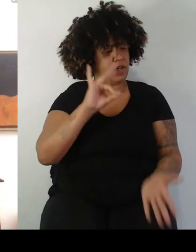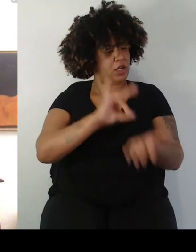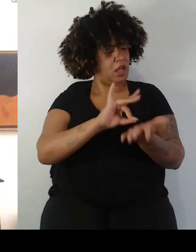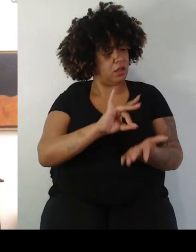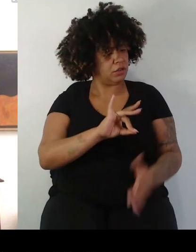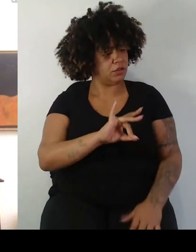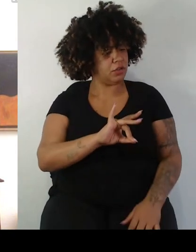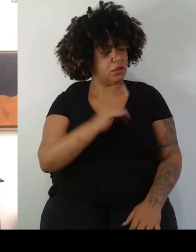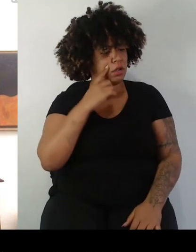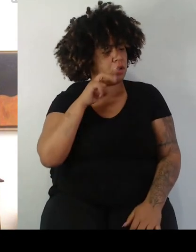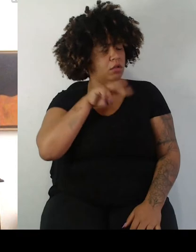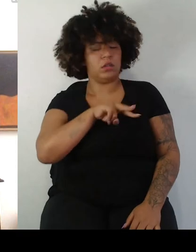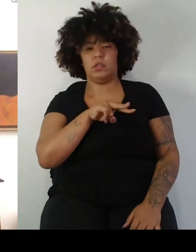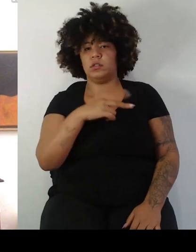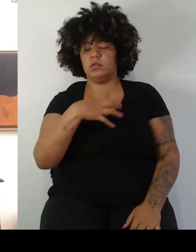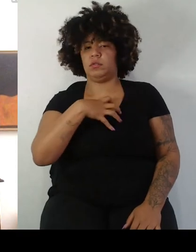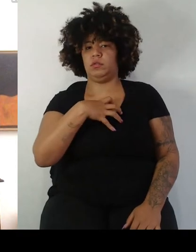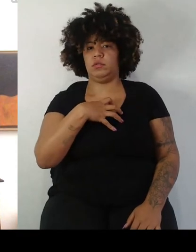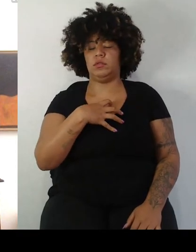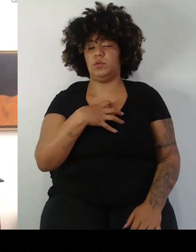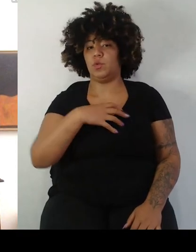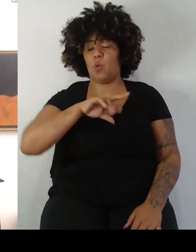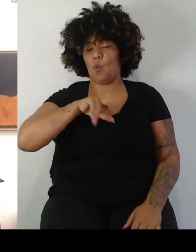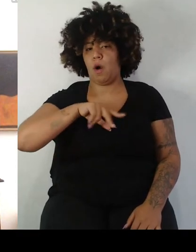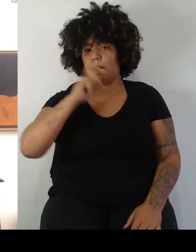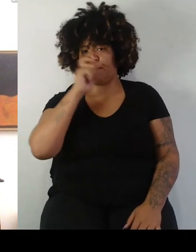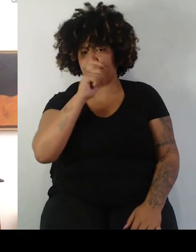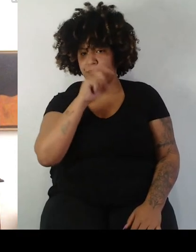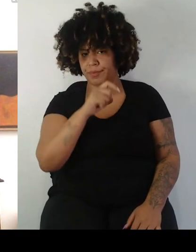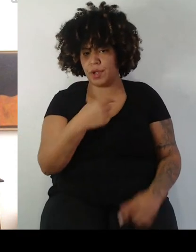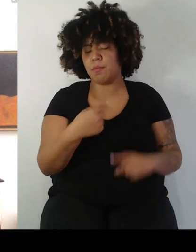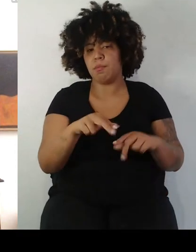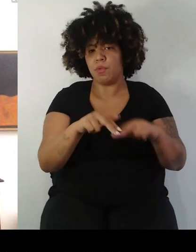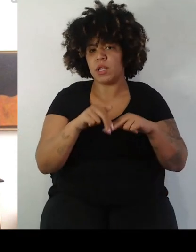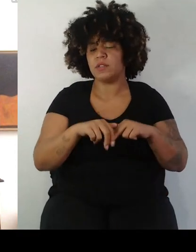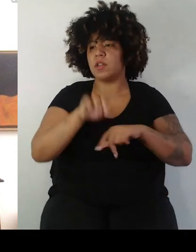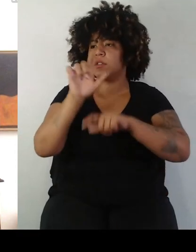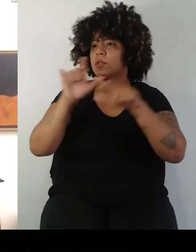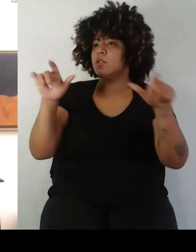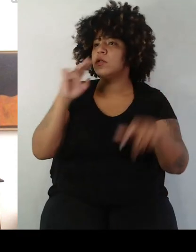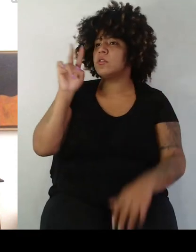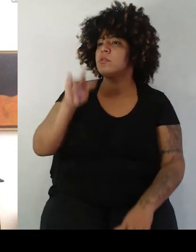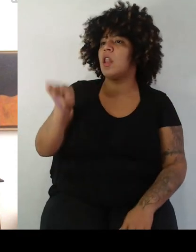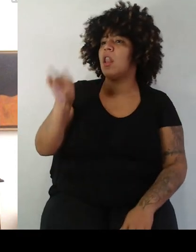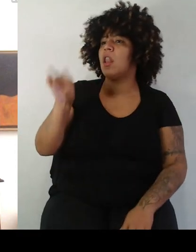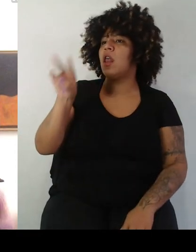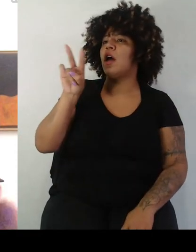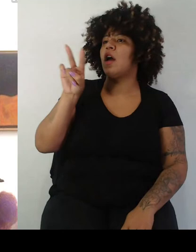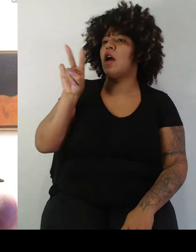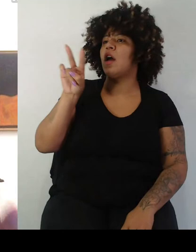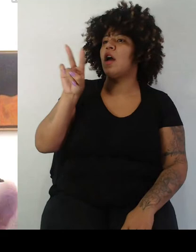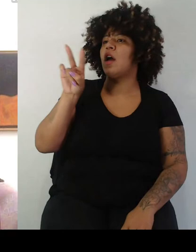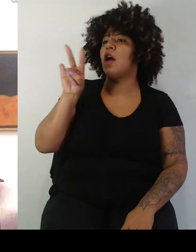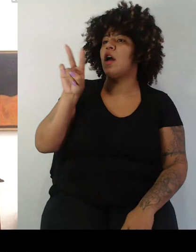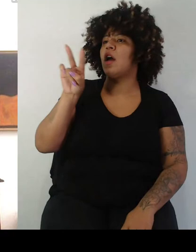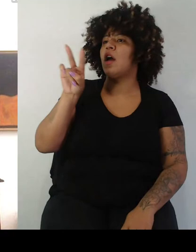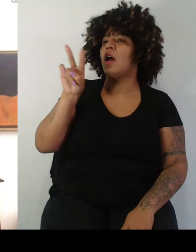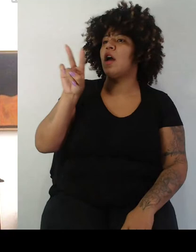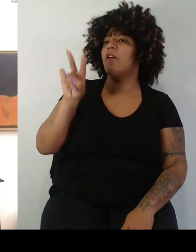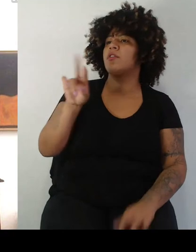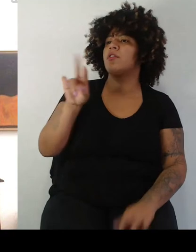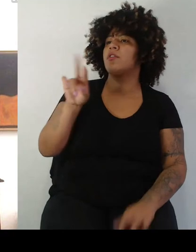Era por isso ele queria olhar para os humanos sobre essa perspectiva que que os humanos são de verdade